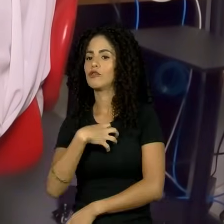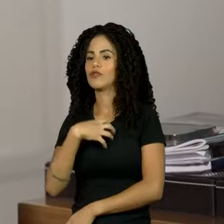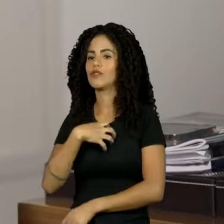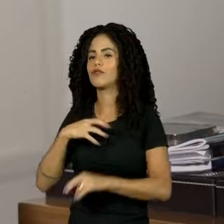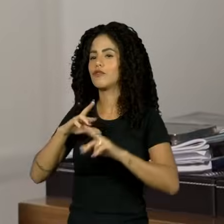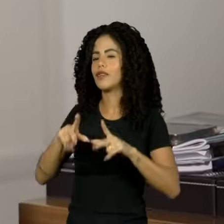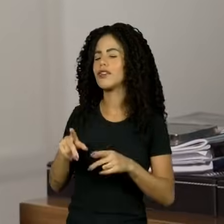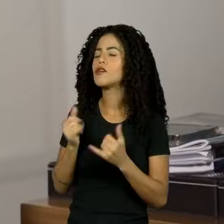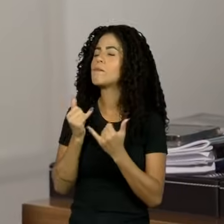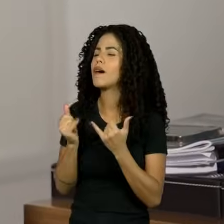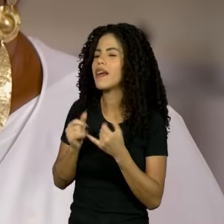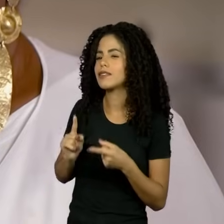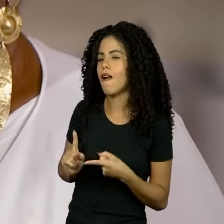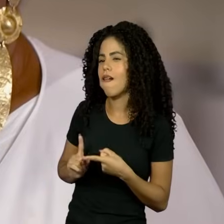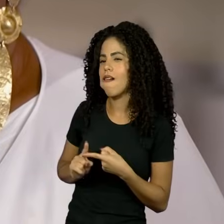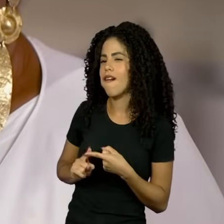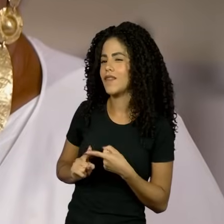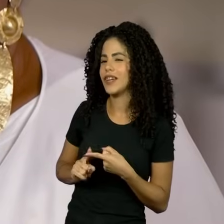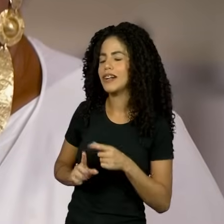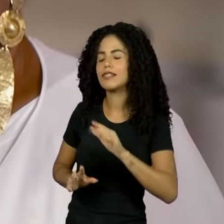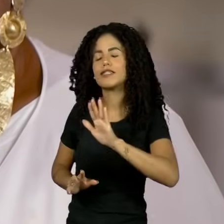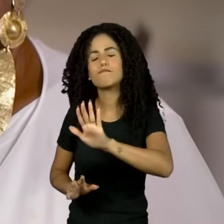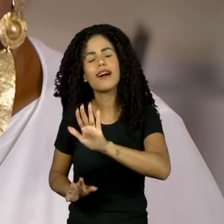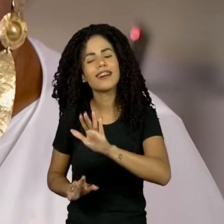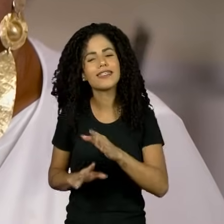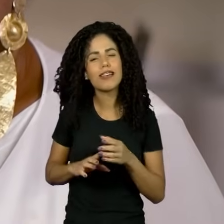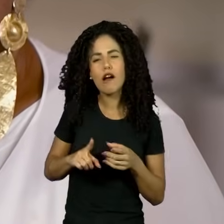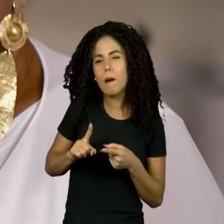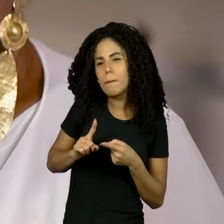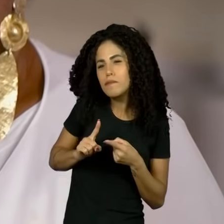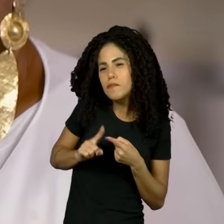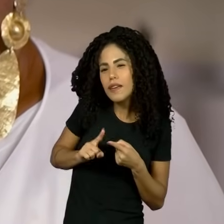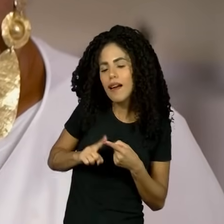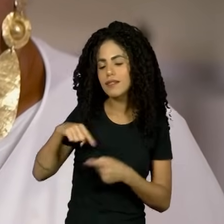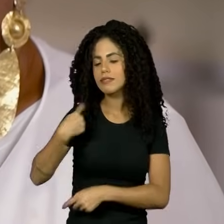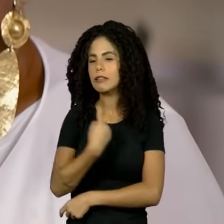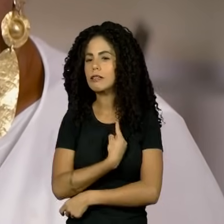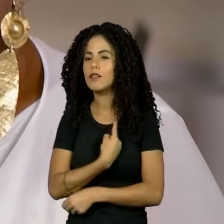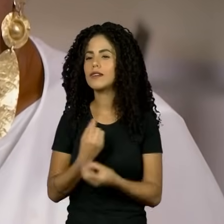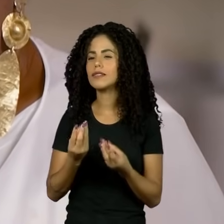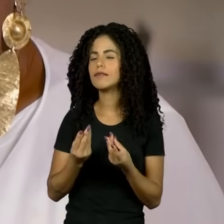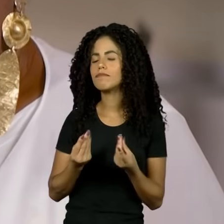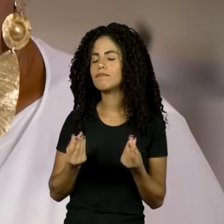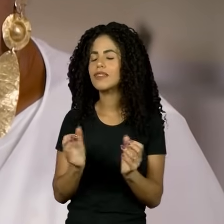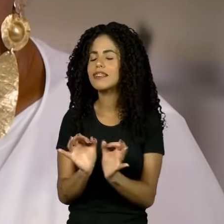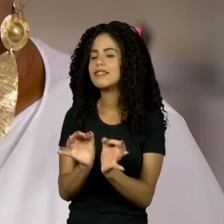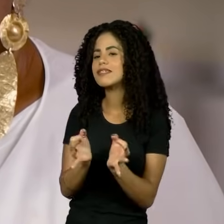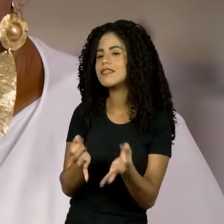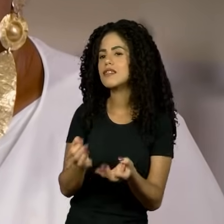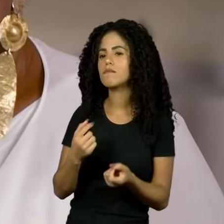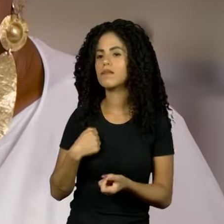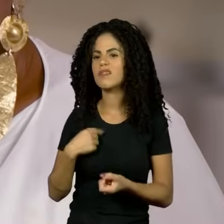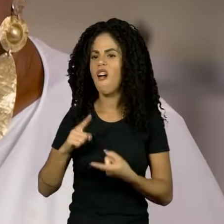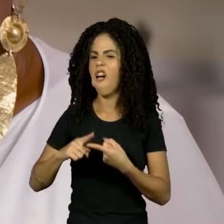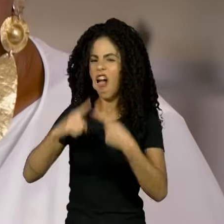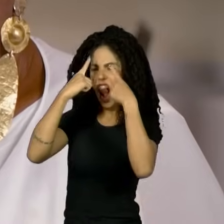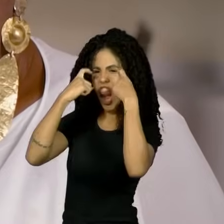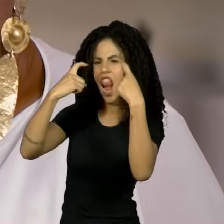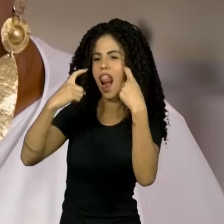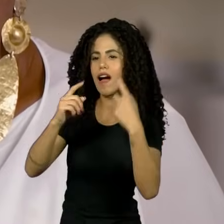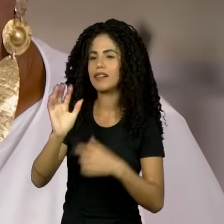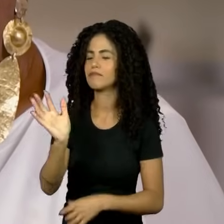né? E uma vingança que você faz com sutileza. Não precisa de